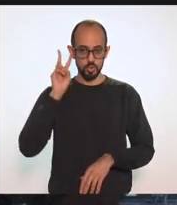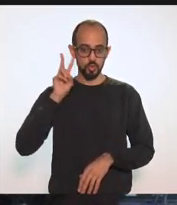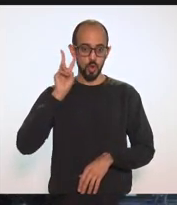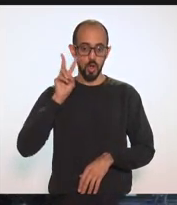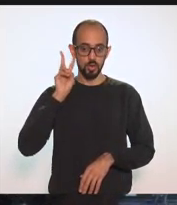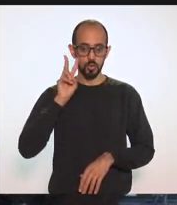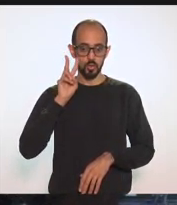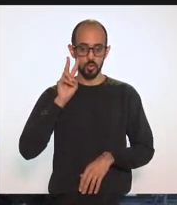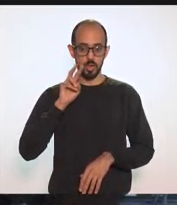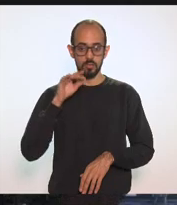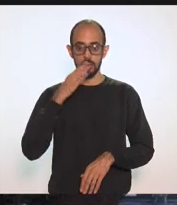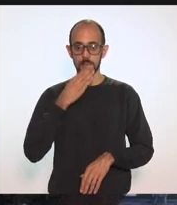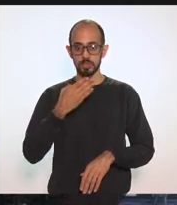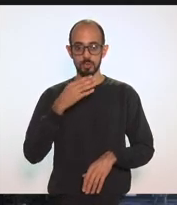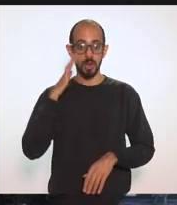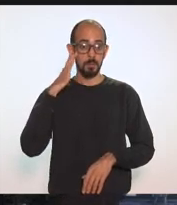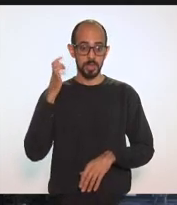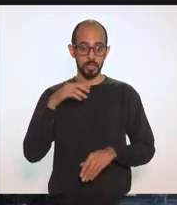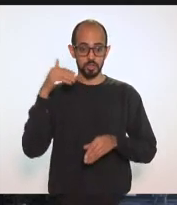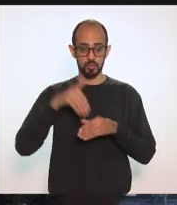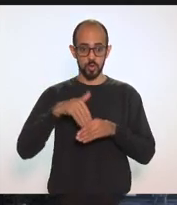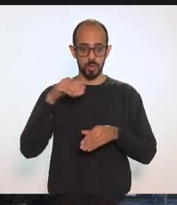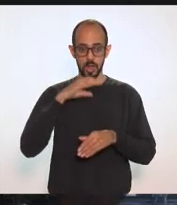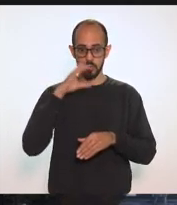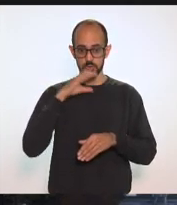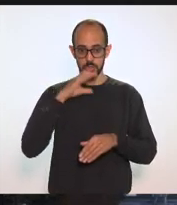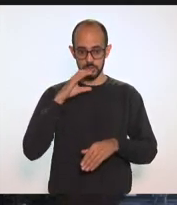para a gente votar mesmo amanhã,